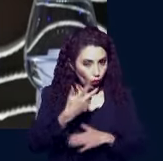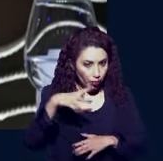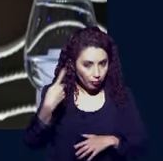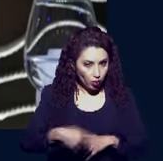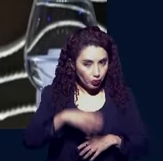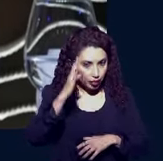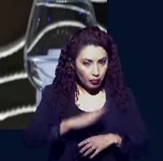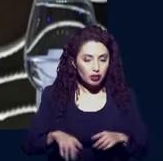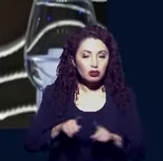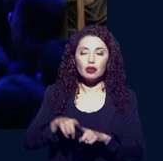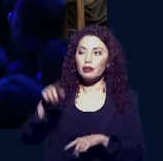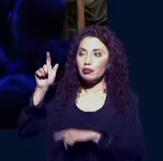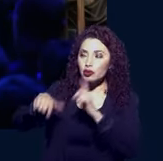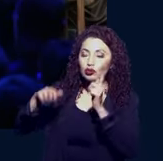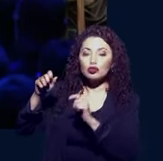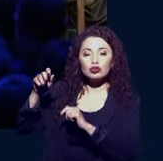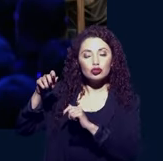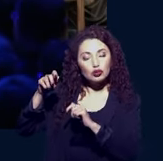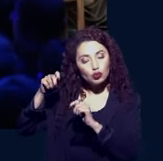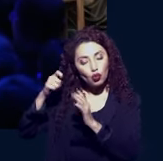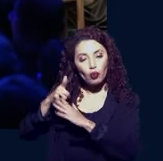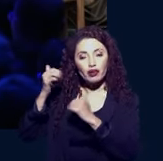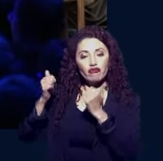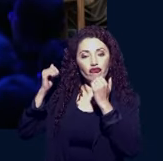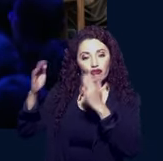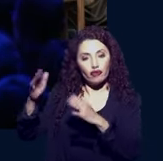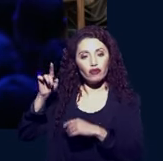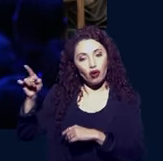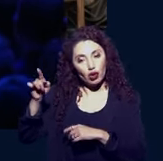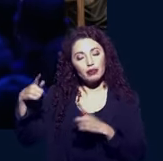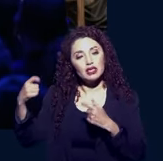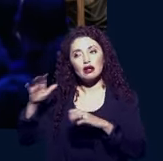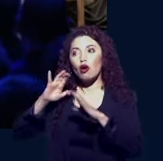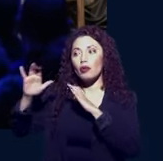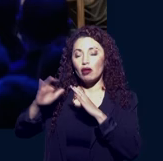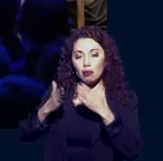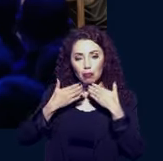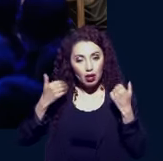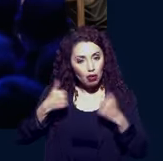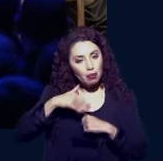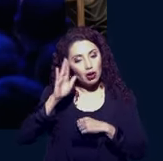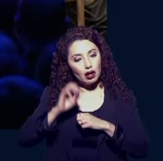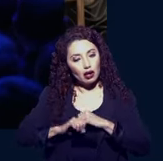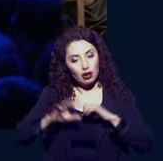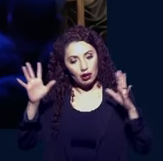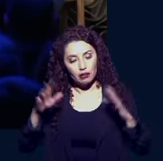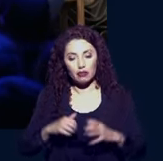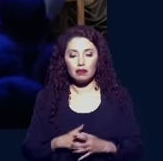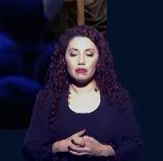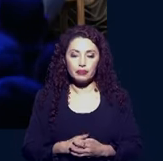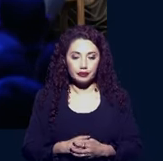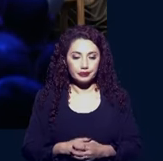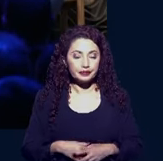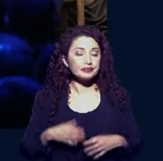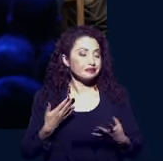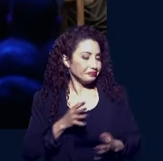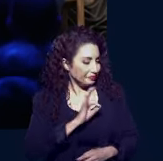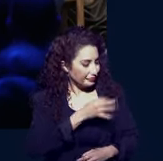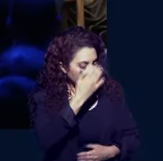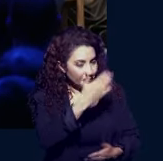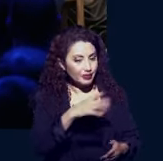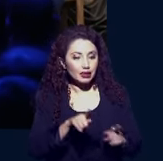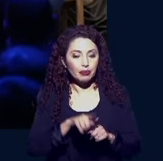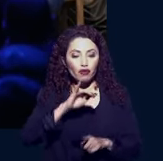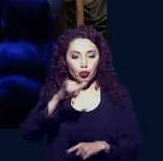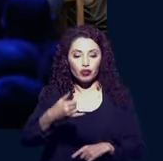os externos muito bom obrigado e eu vou aproveitar também a a presença do do Rafael